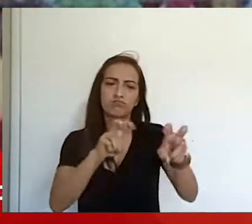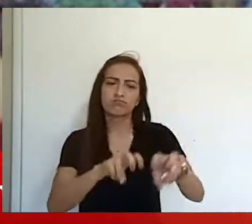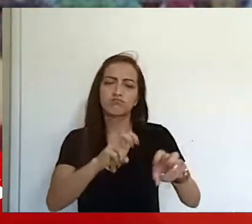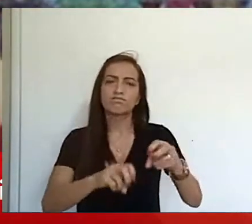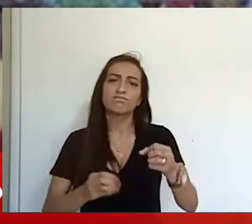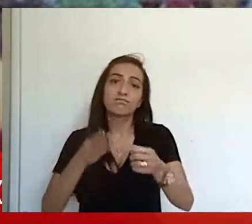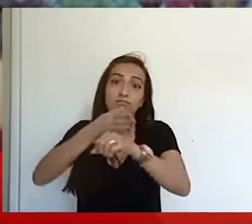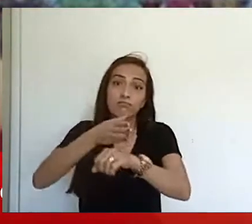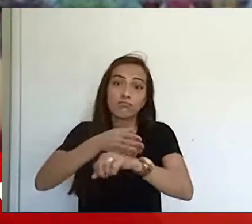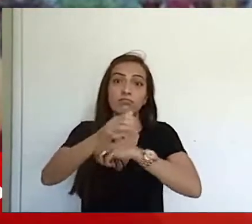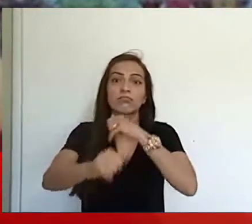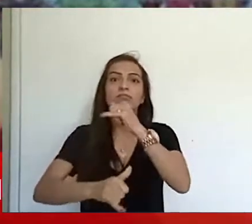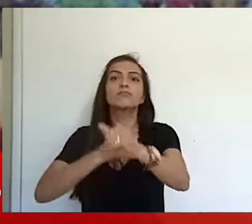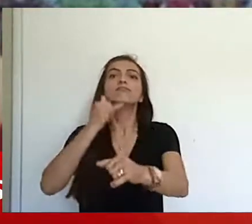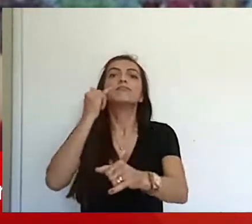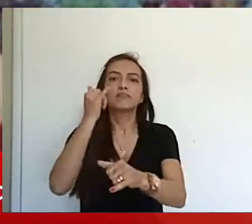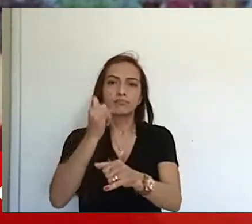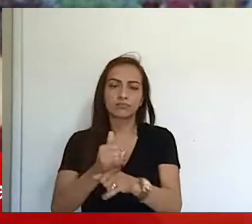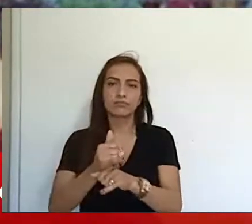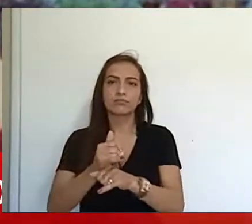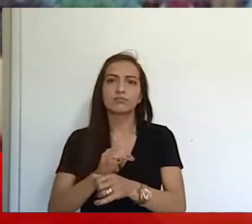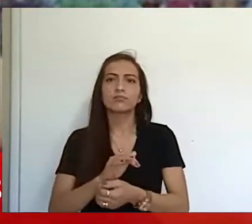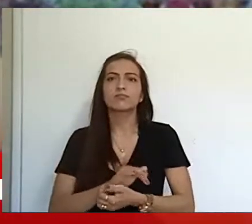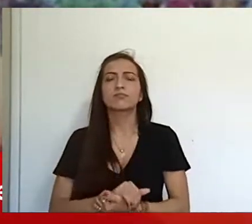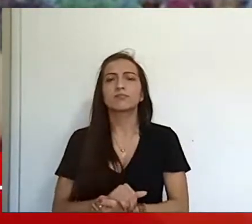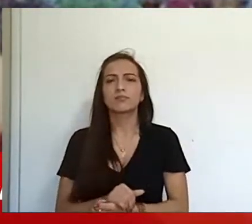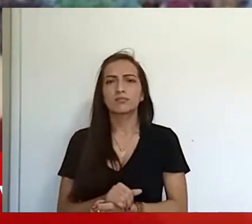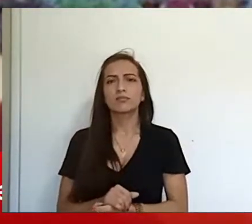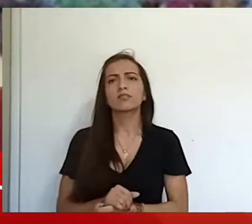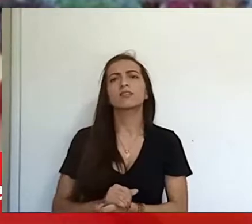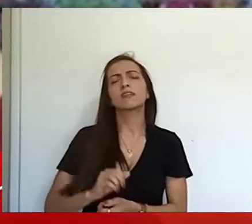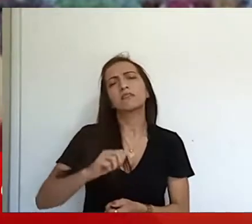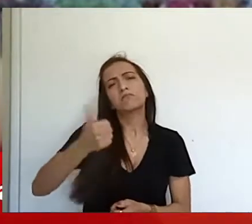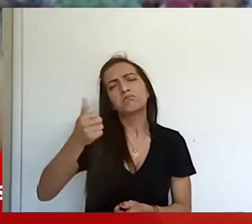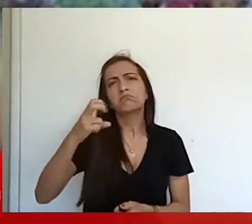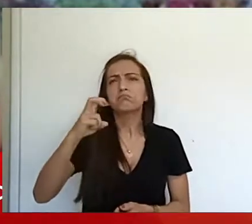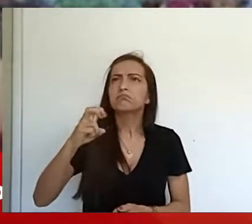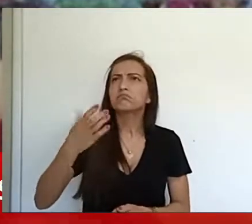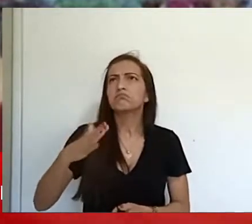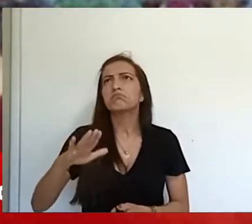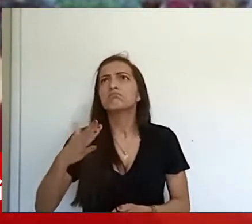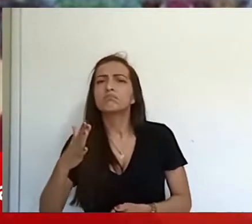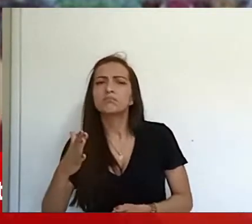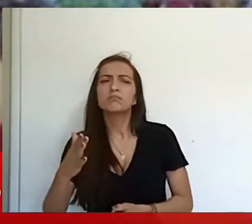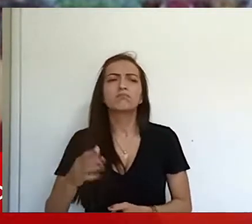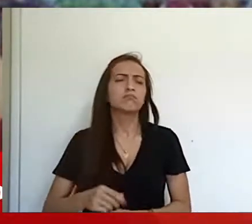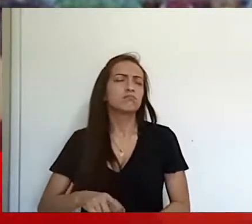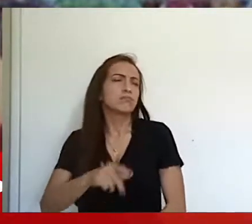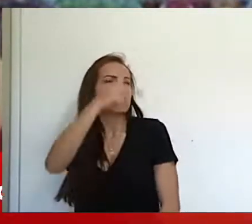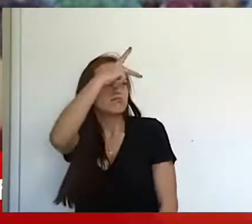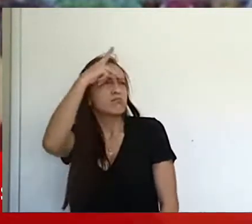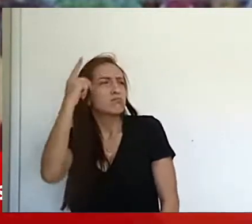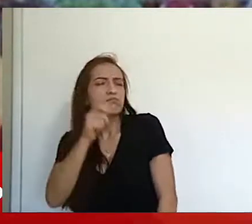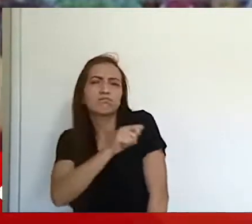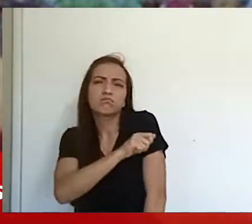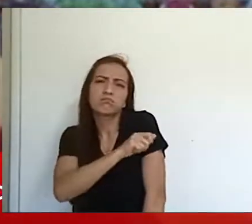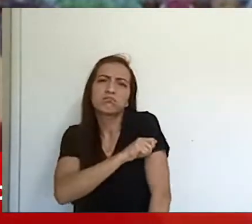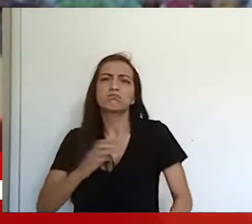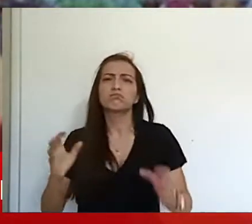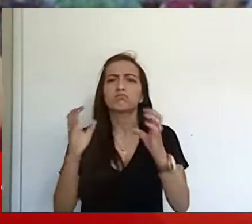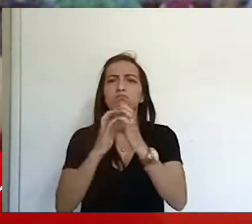semana, a cada 15 dias, vem um estudante, um grupo de estudantes, professores, convidados, né, para